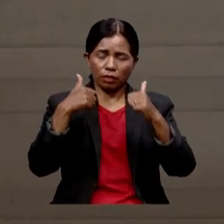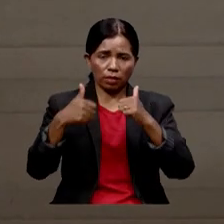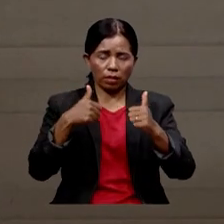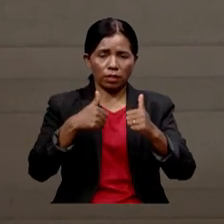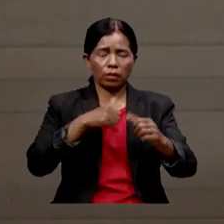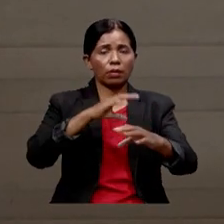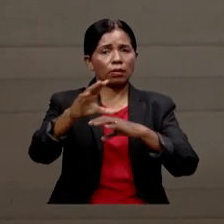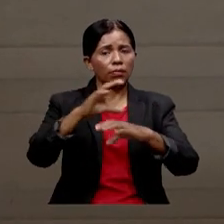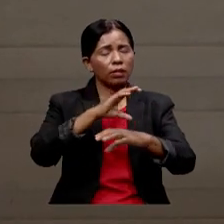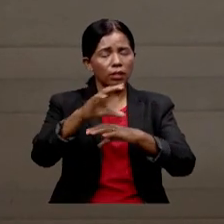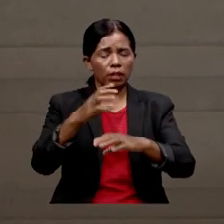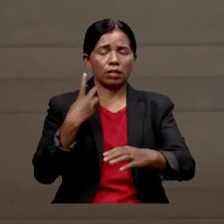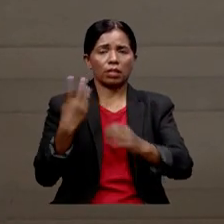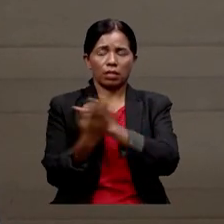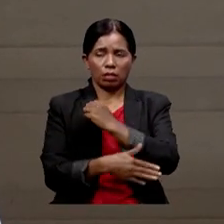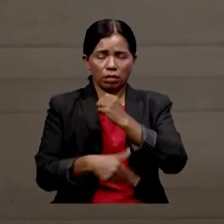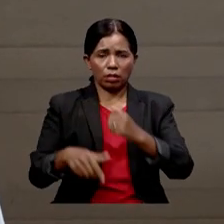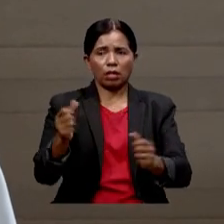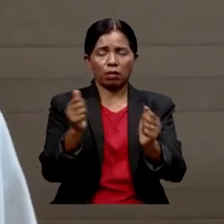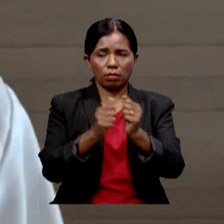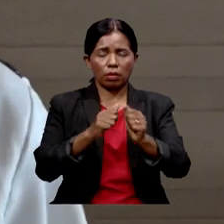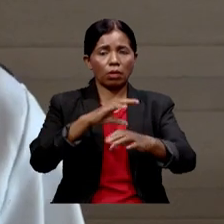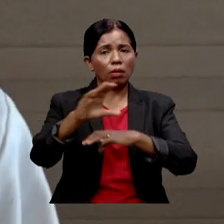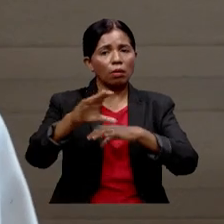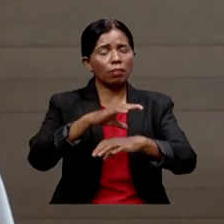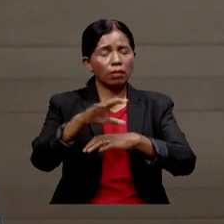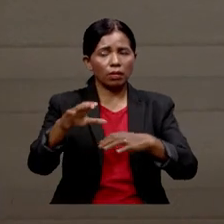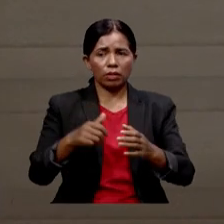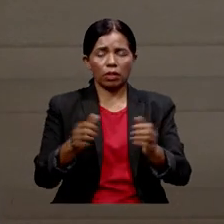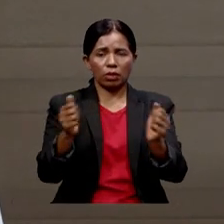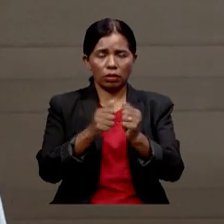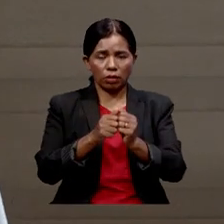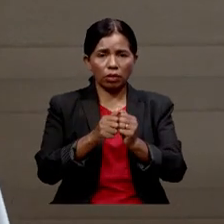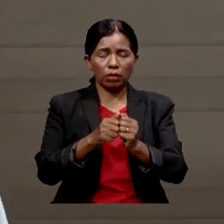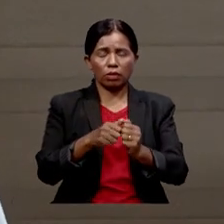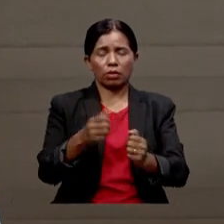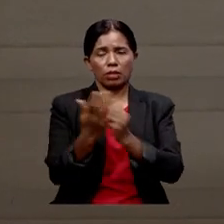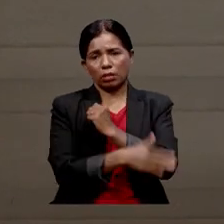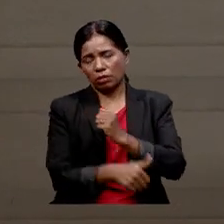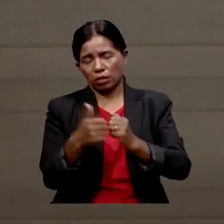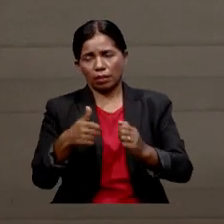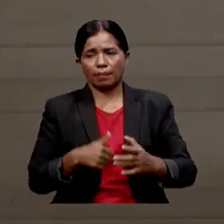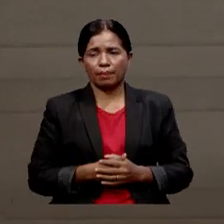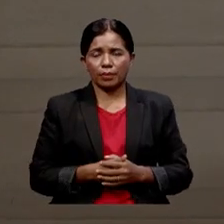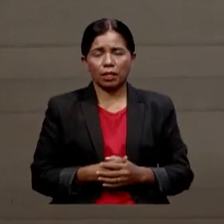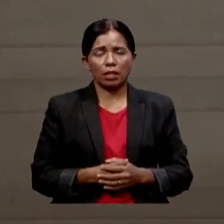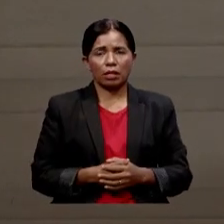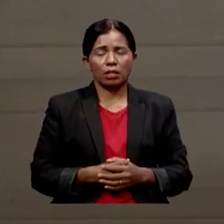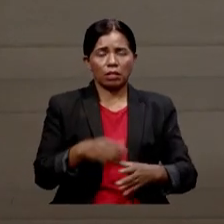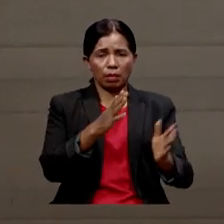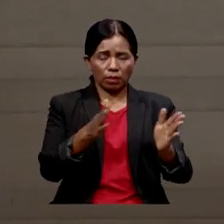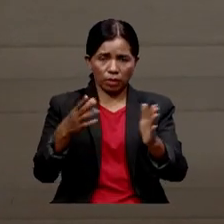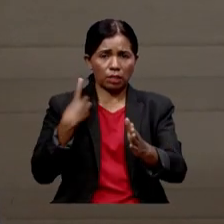comércio, tanto ia relara nomos itania ligação comércio ho raiser ser opinião. E o processo dan